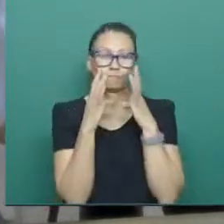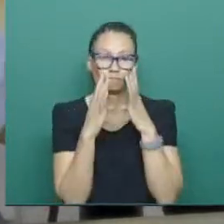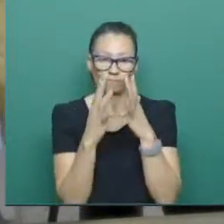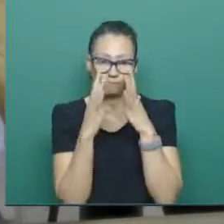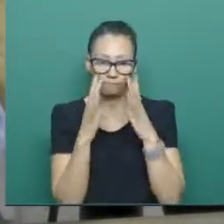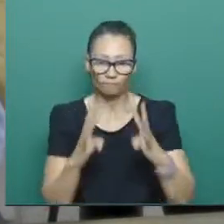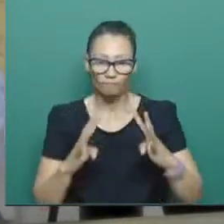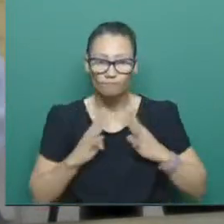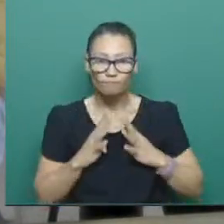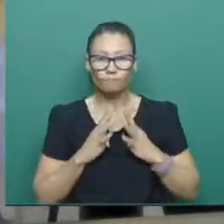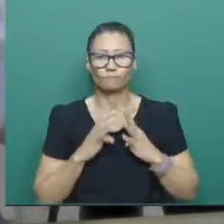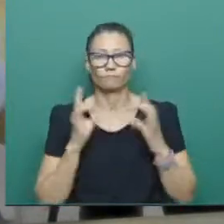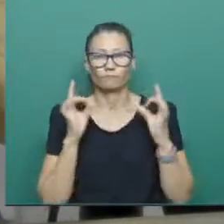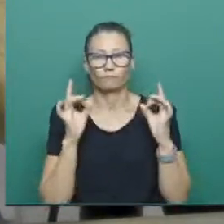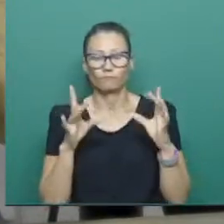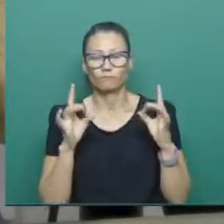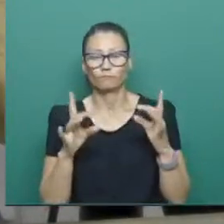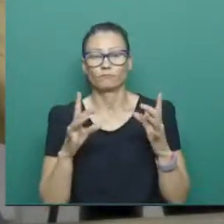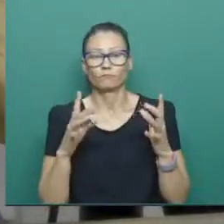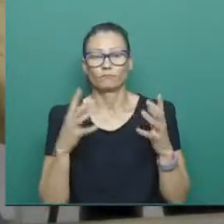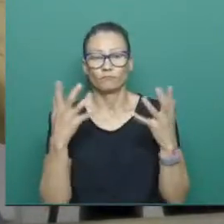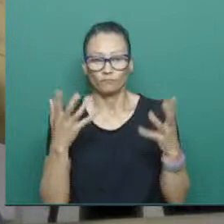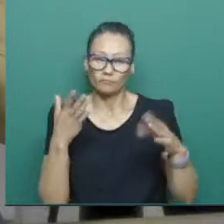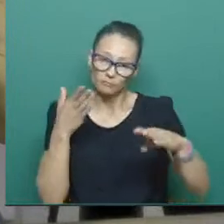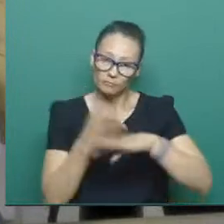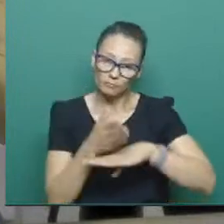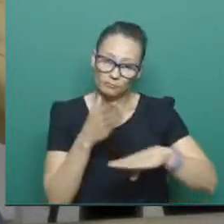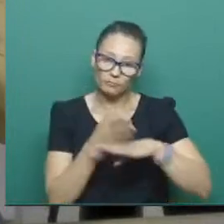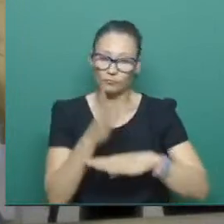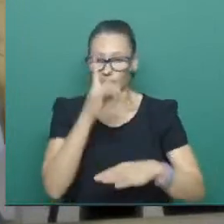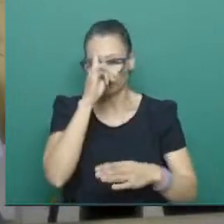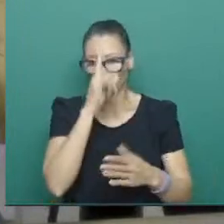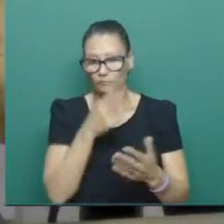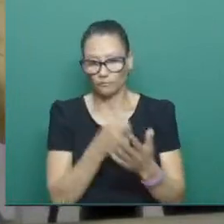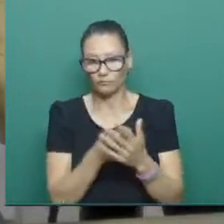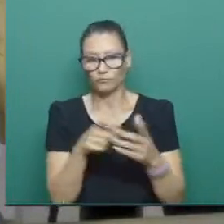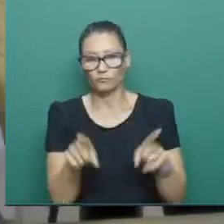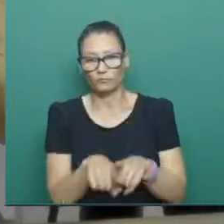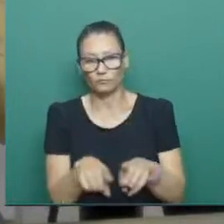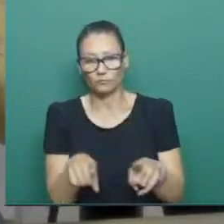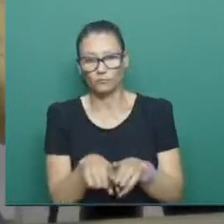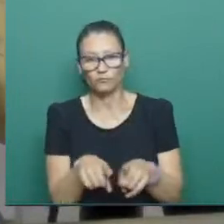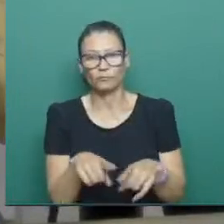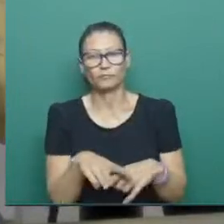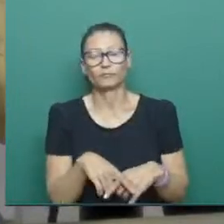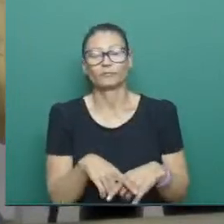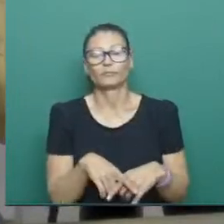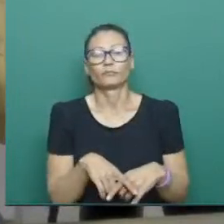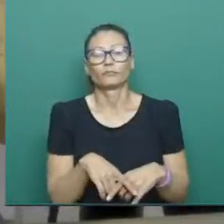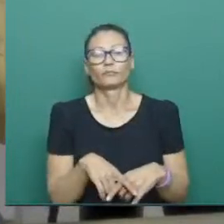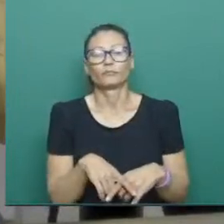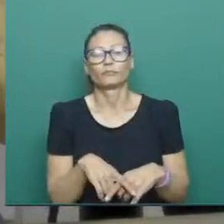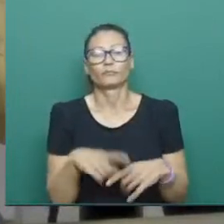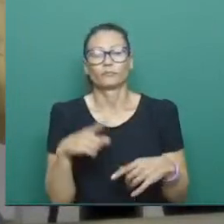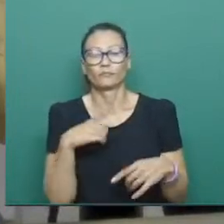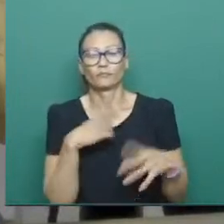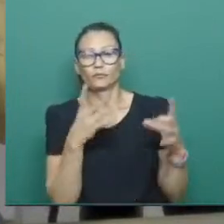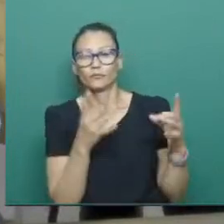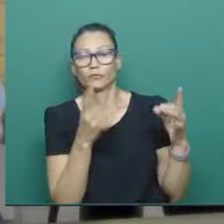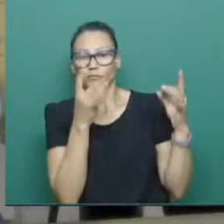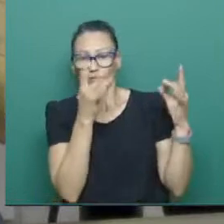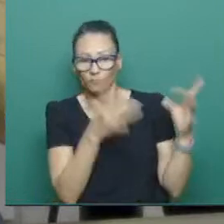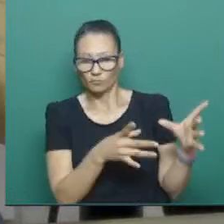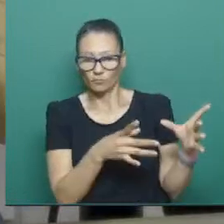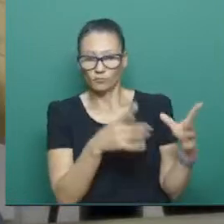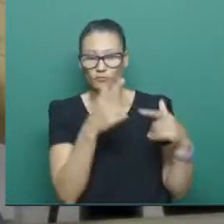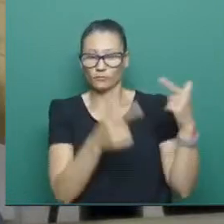só escutadas, querendo participar das decisões. Há aqui uma exclusão das trabalhadoras